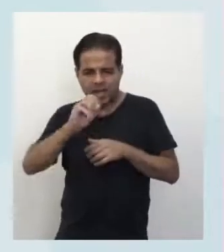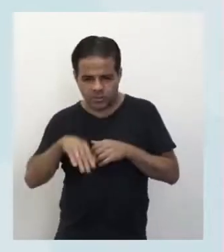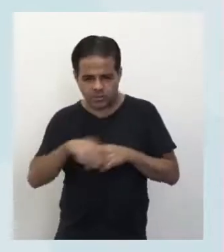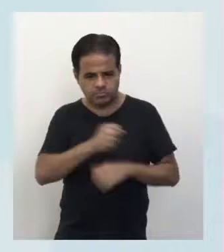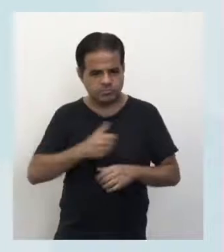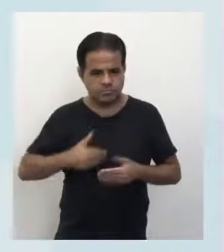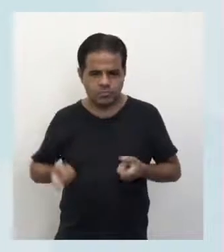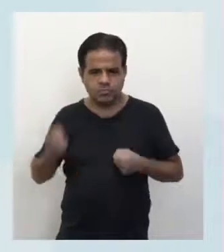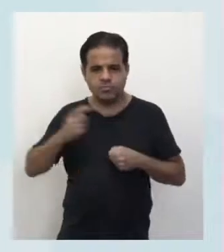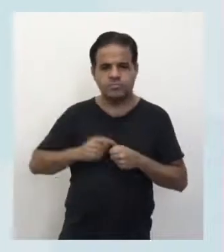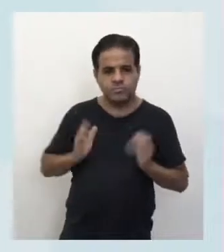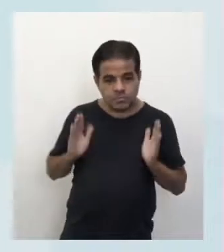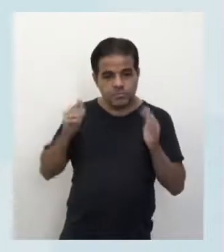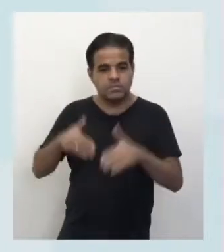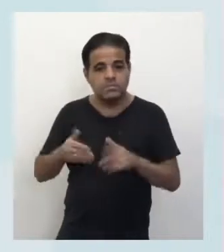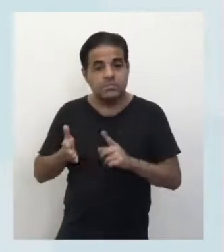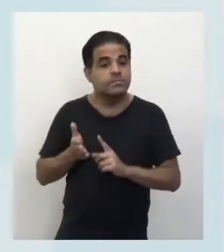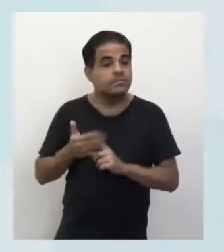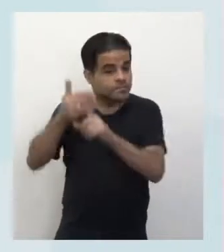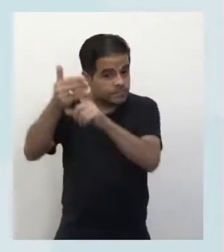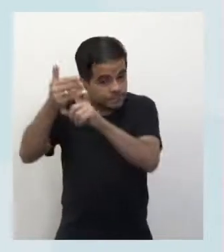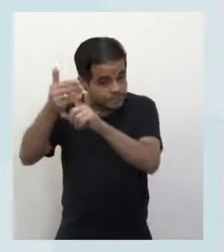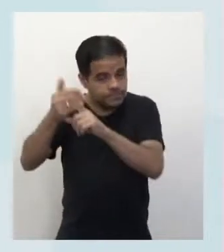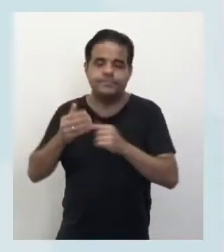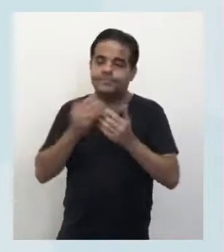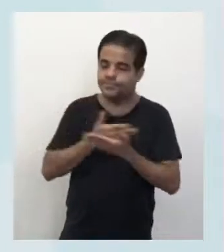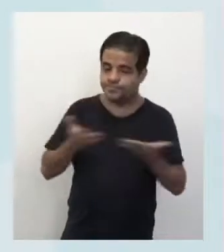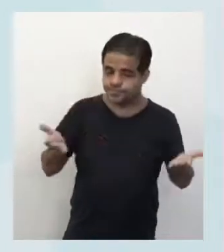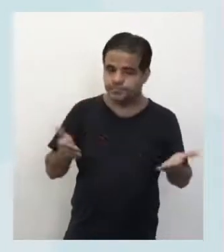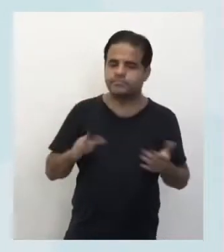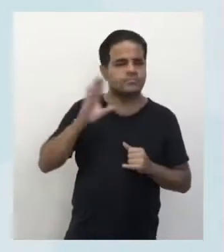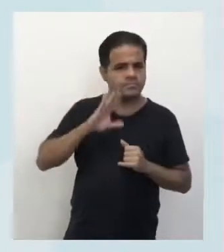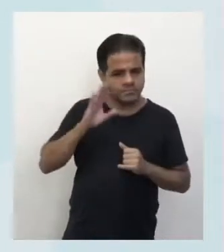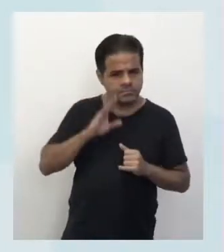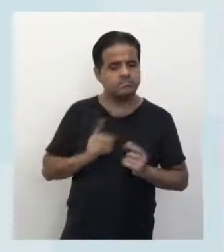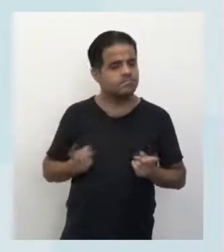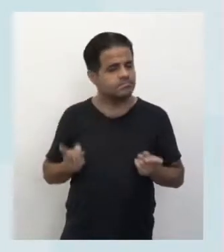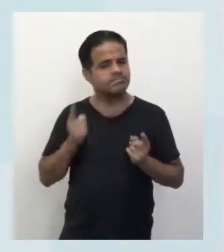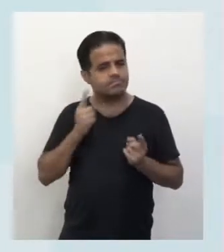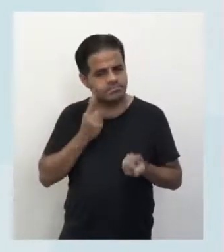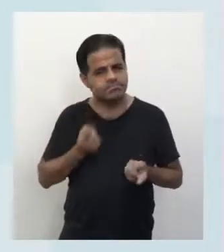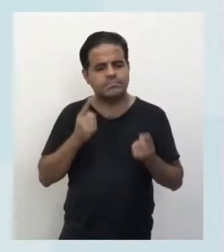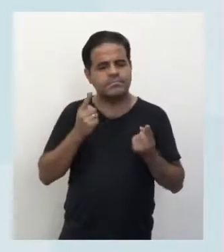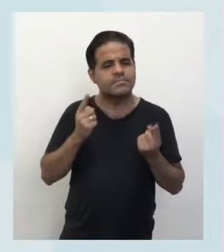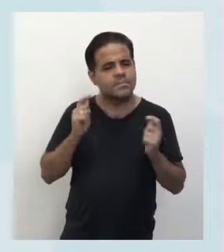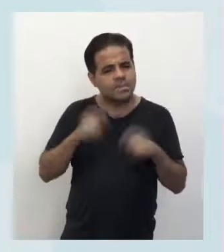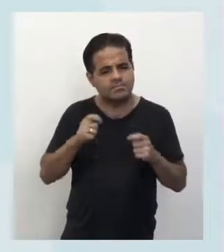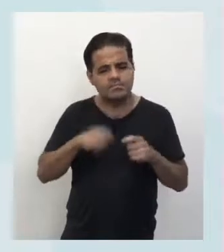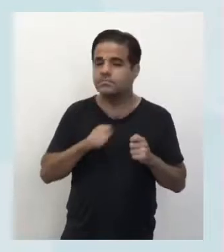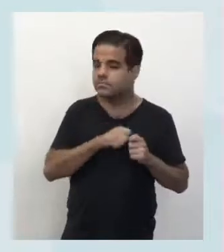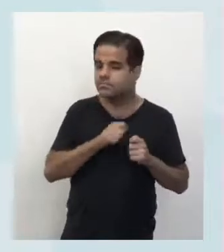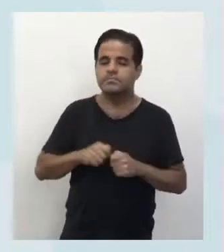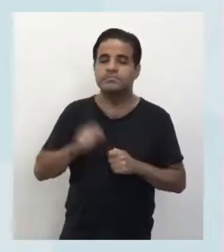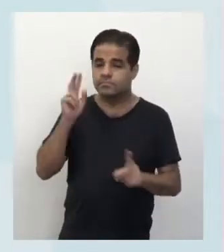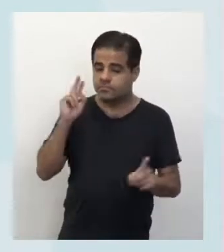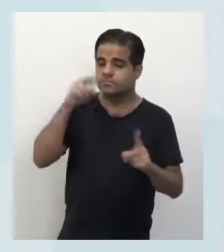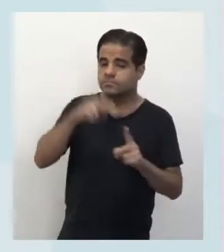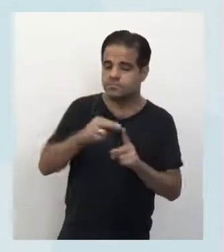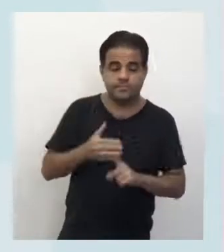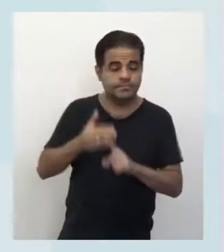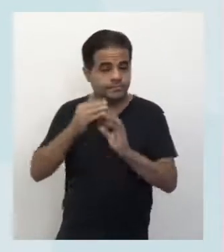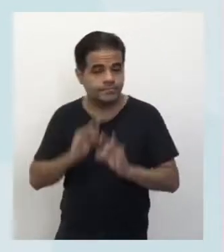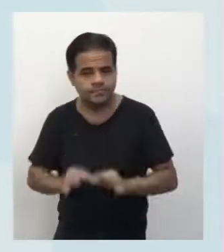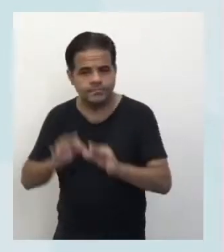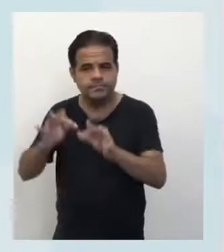estão voltados para o mundo da tecnologia. É legal esse contraponto aí, ó, porque podemos fazer essa inferência da tecnologia